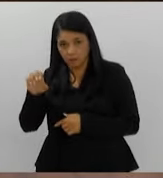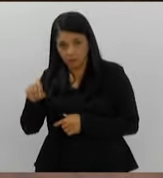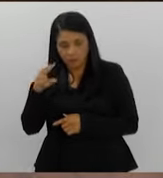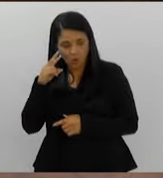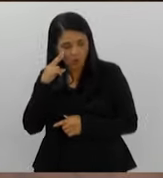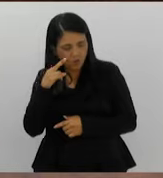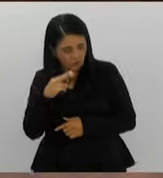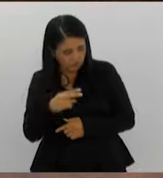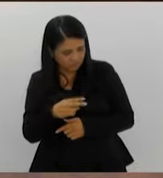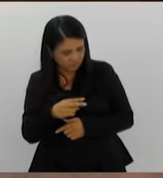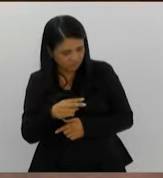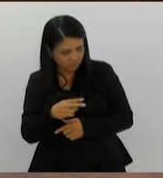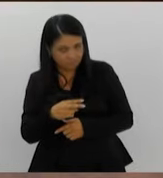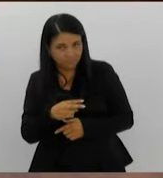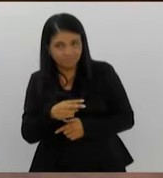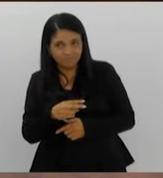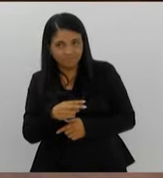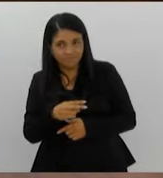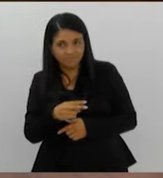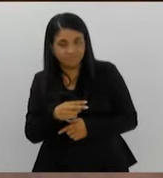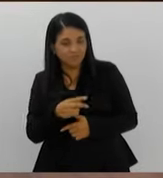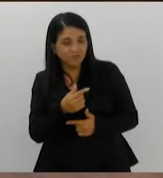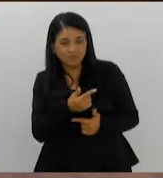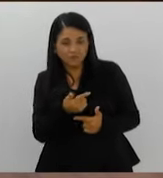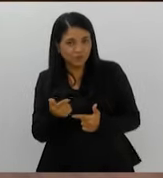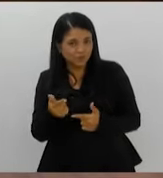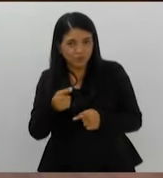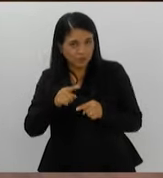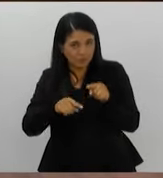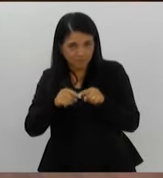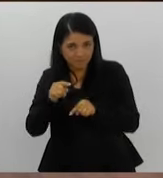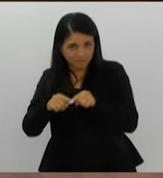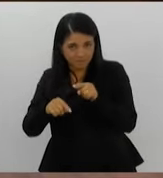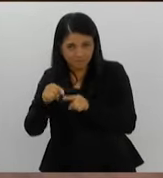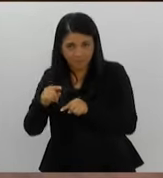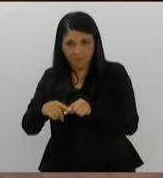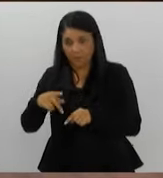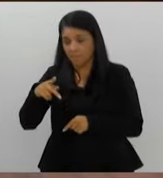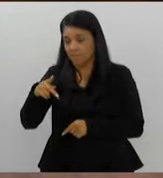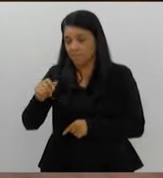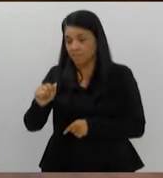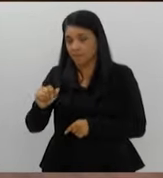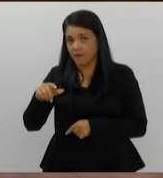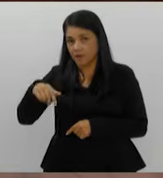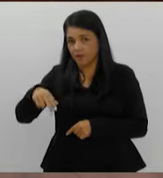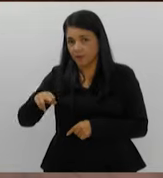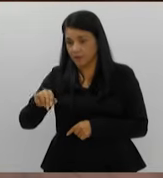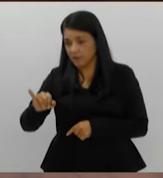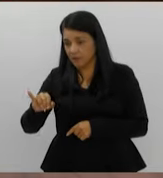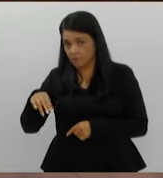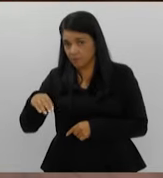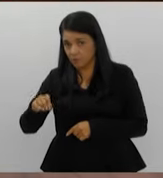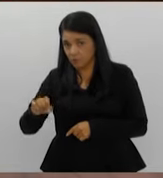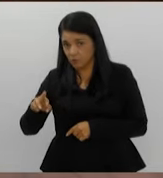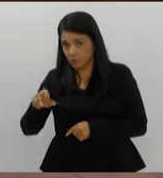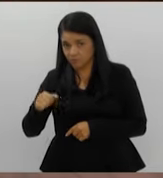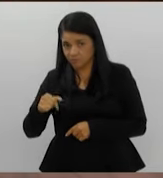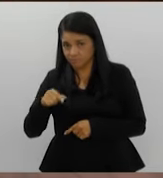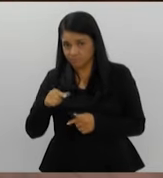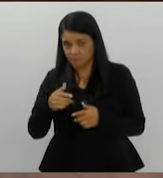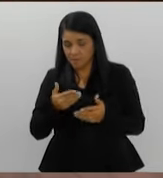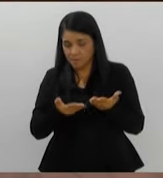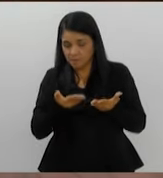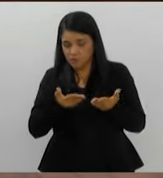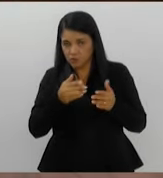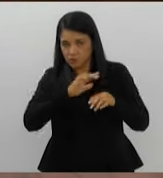no olhômetro, que não tinha o equipamento chamado paquímetro para medir o suco do pneu, e ele dizia